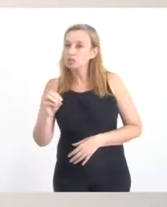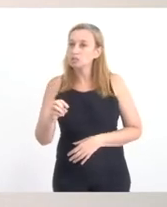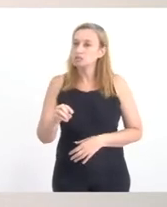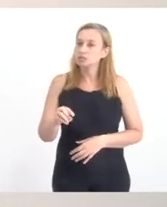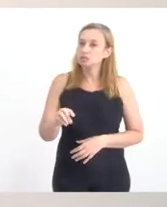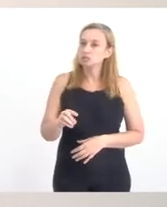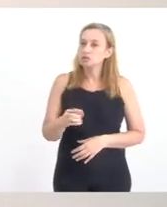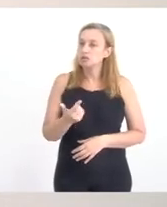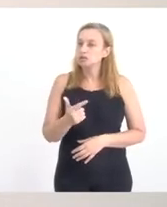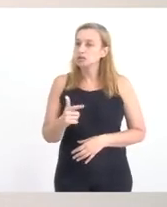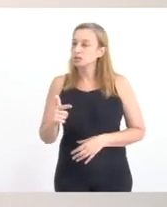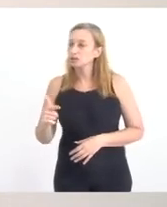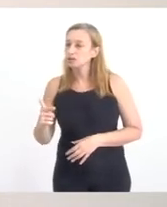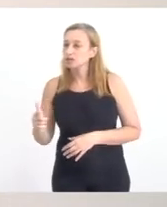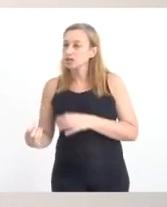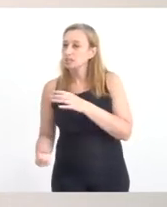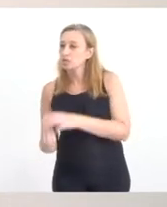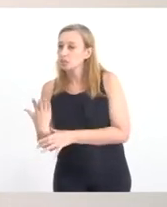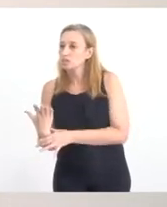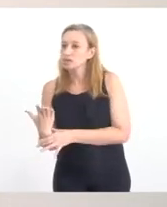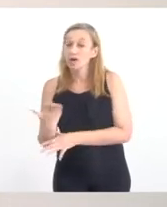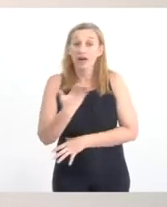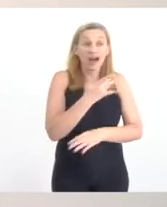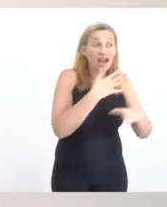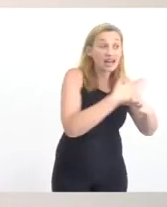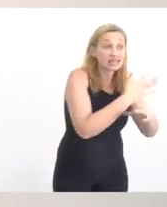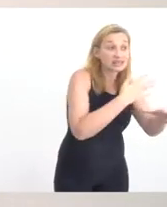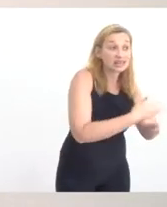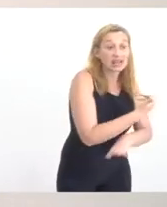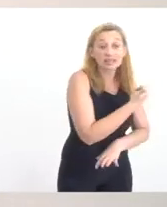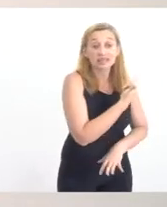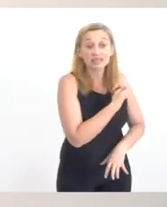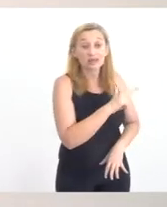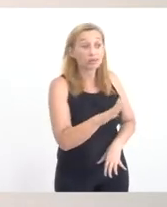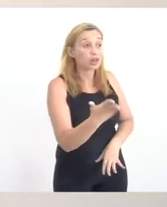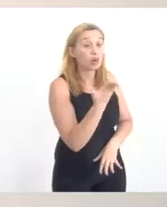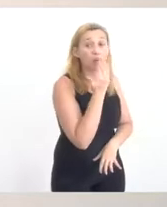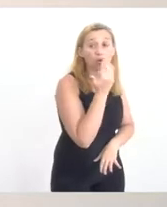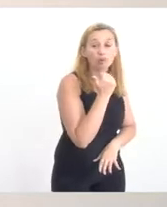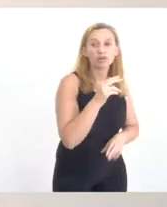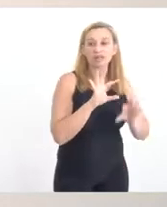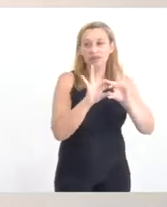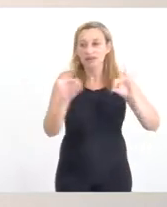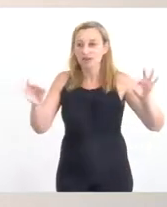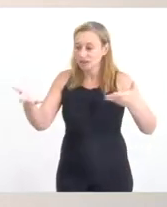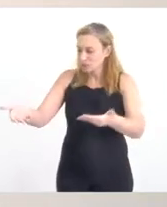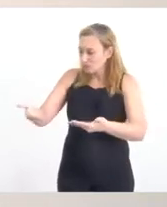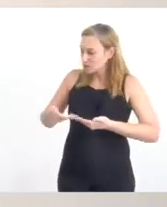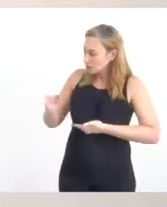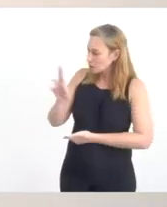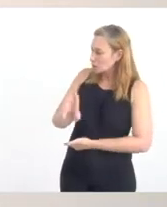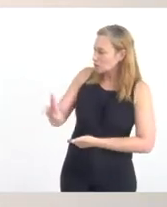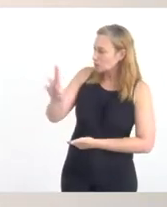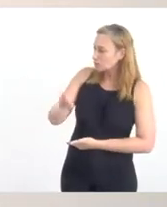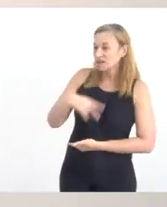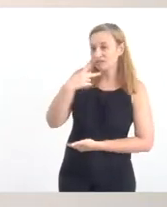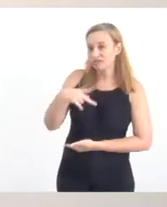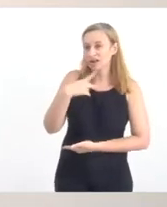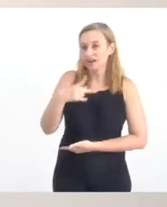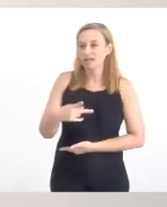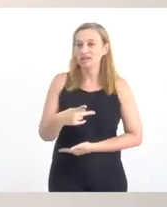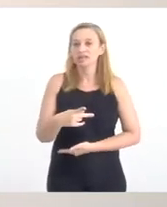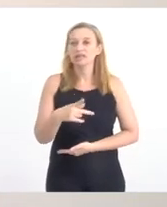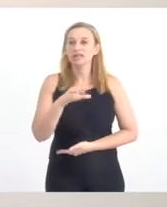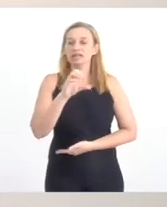a cidade não janta e é com essa frase que convida agora fazer o uso da palavra a